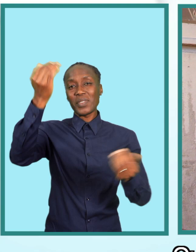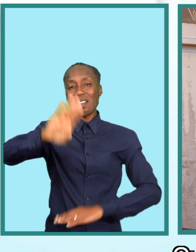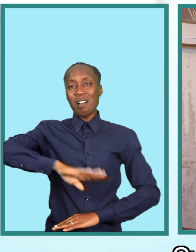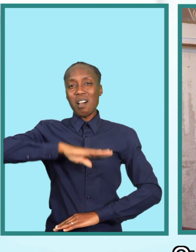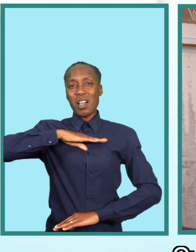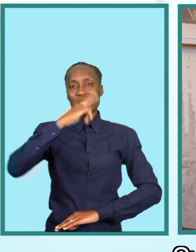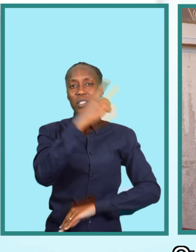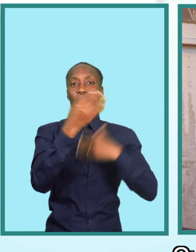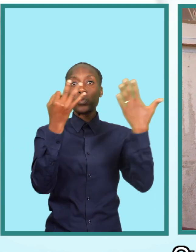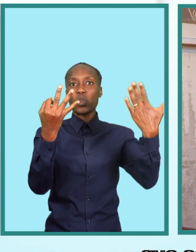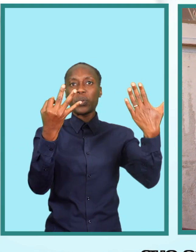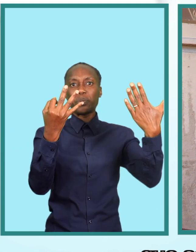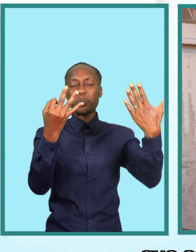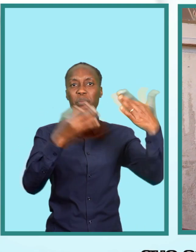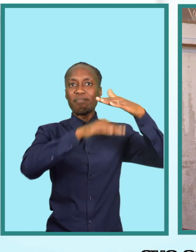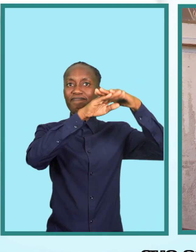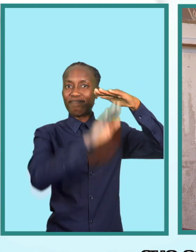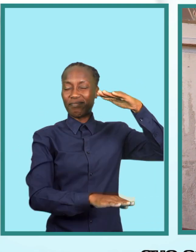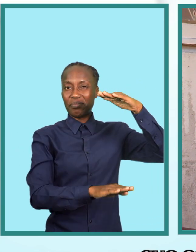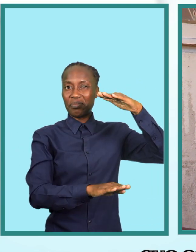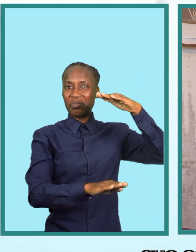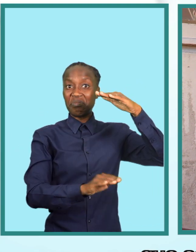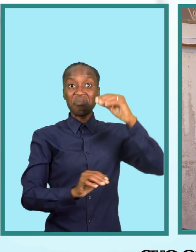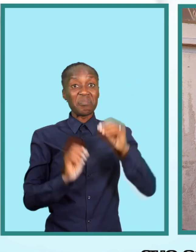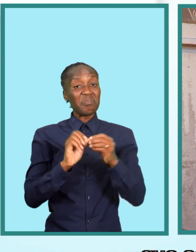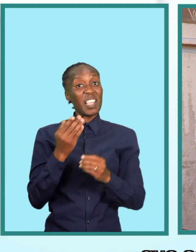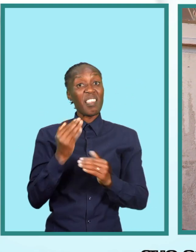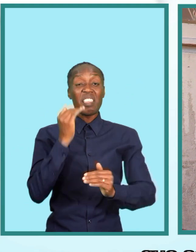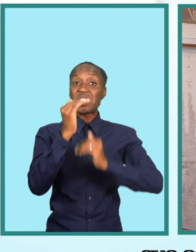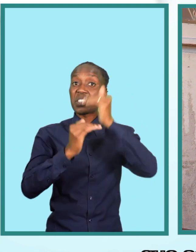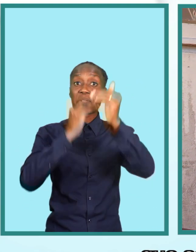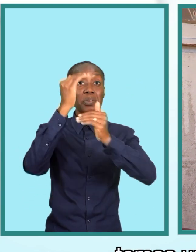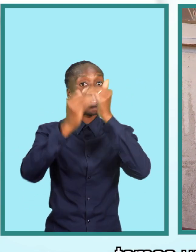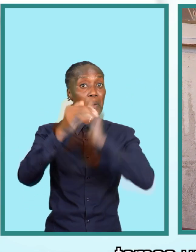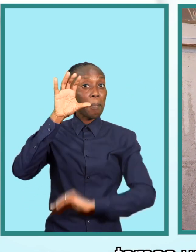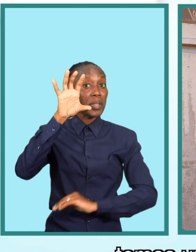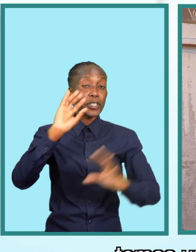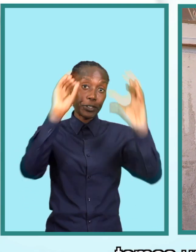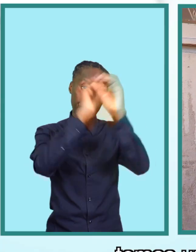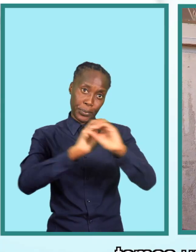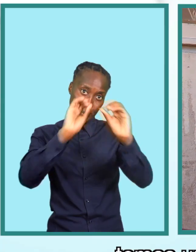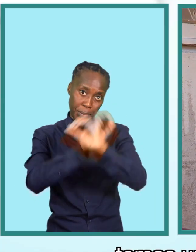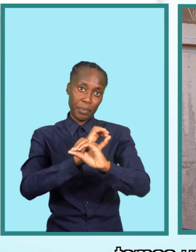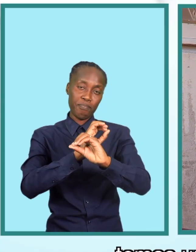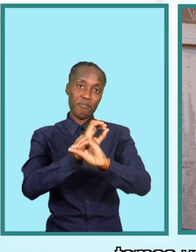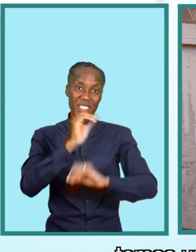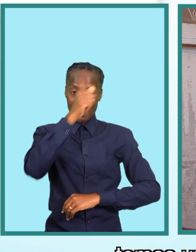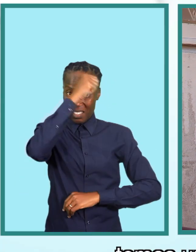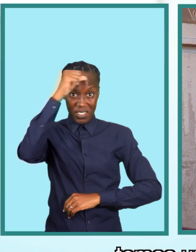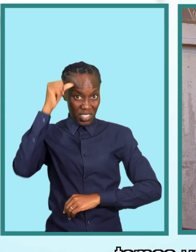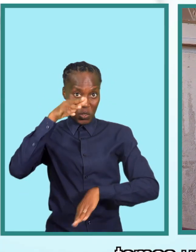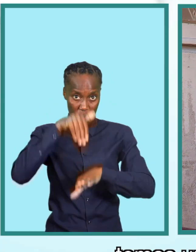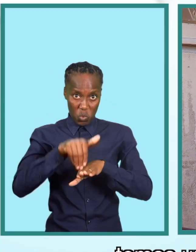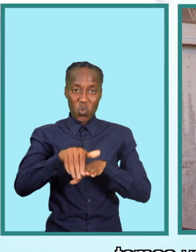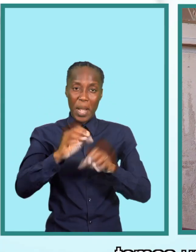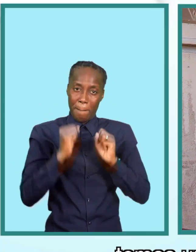meninas no nosso país que se casam antes dos 18 anos, temos um país que dificilmente vai